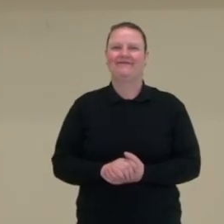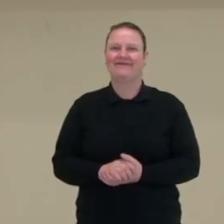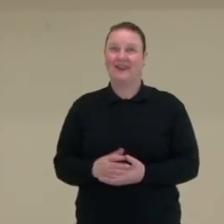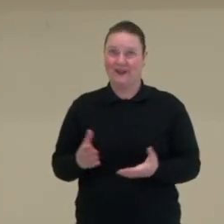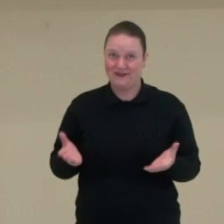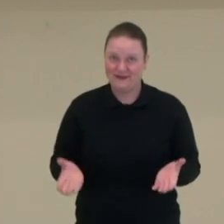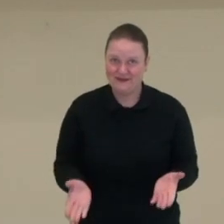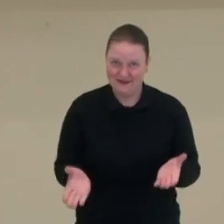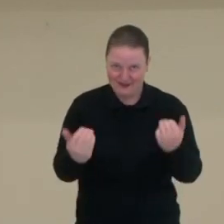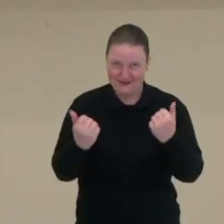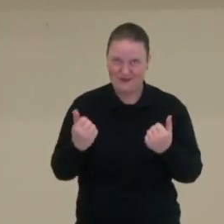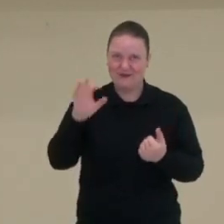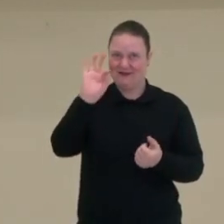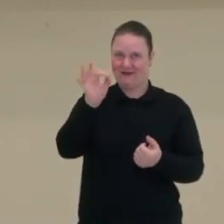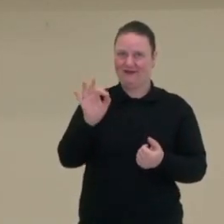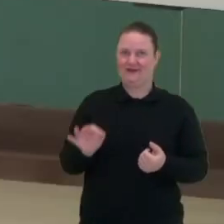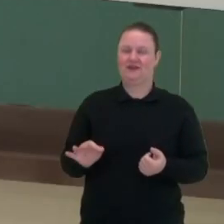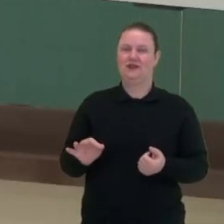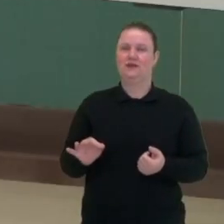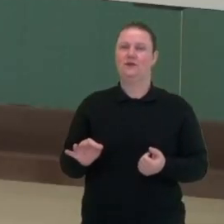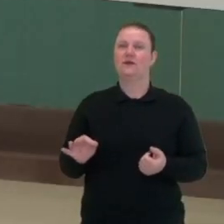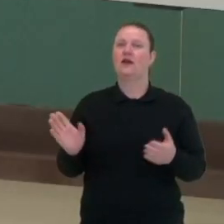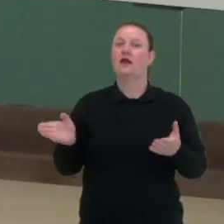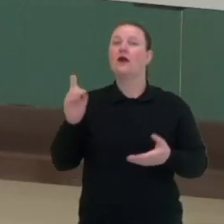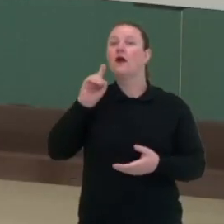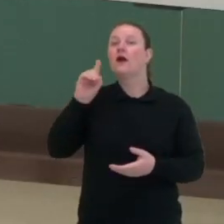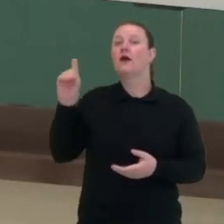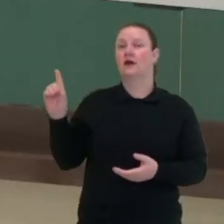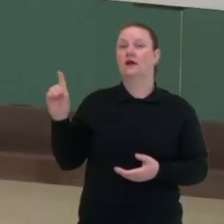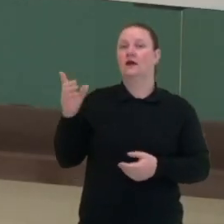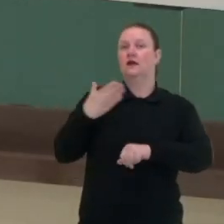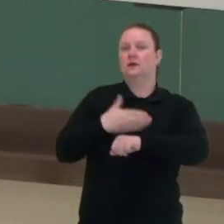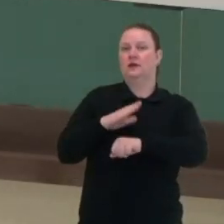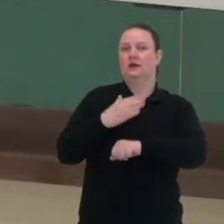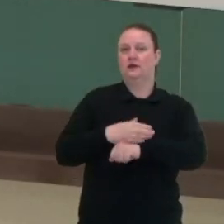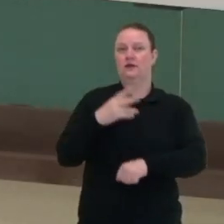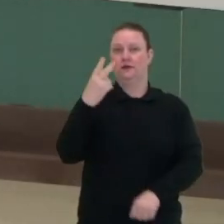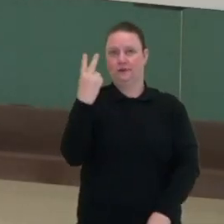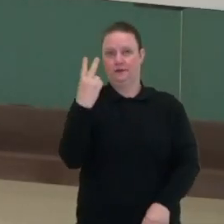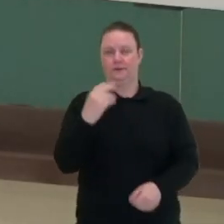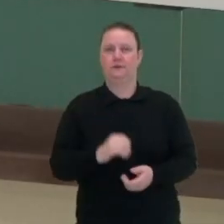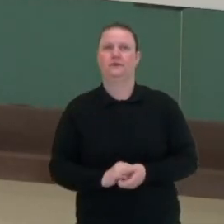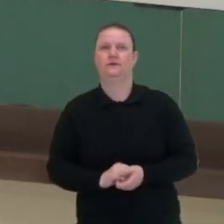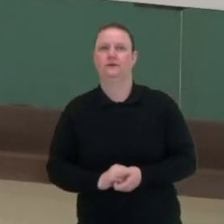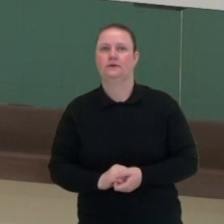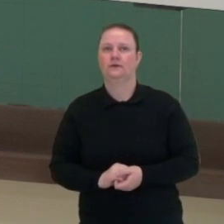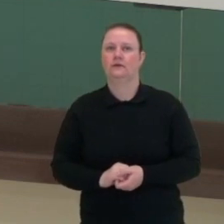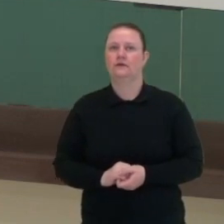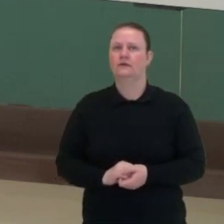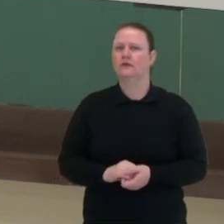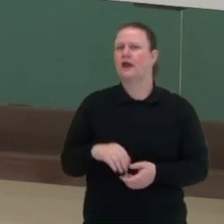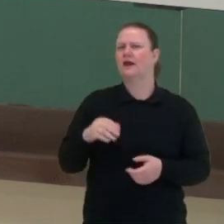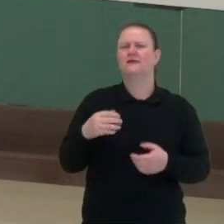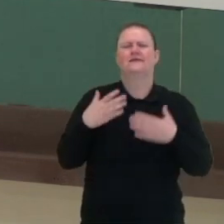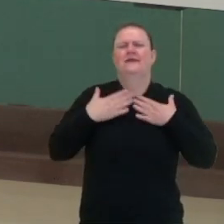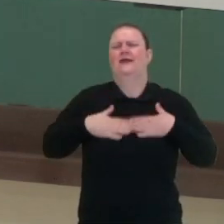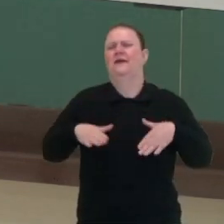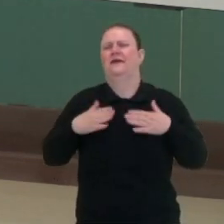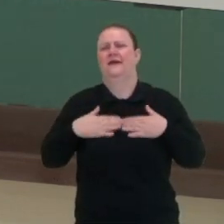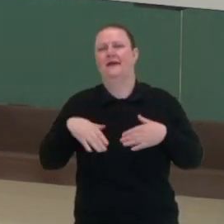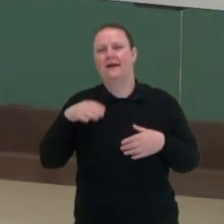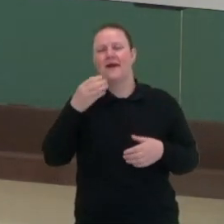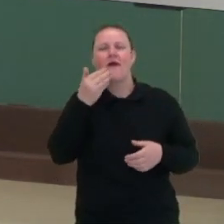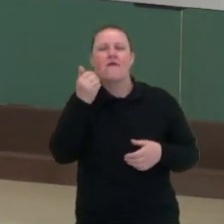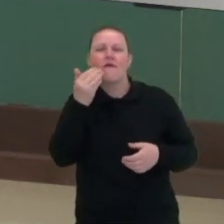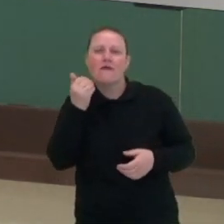Vamos lá, pessoal? Então, dando continuidade aqui para o nosso praticando 2. Então, esse exercício é tranquilo, né?